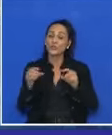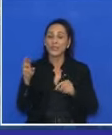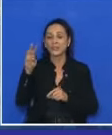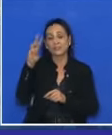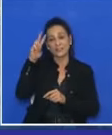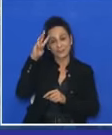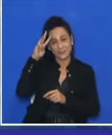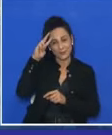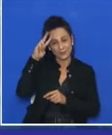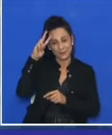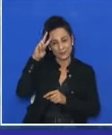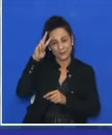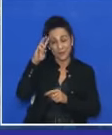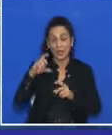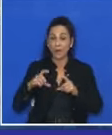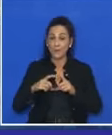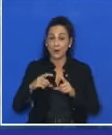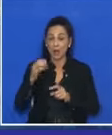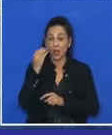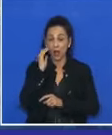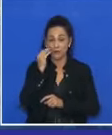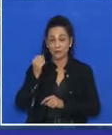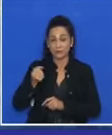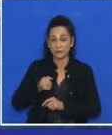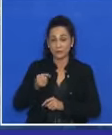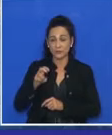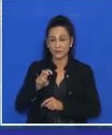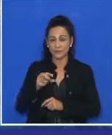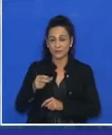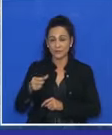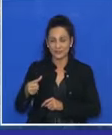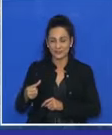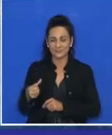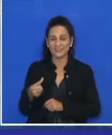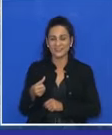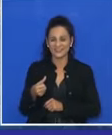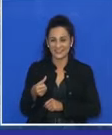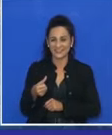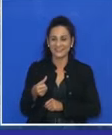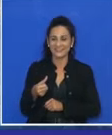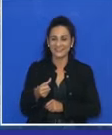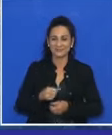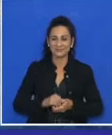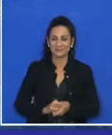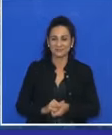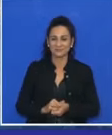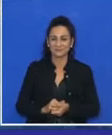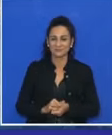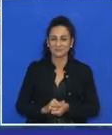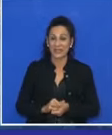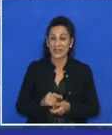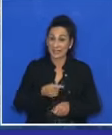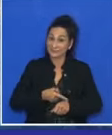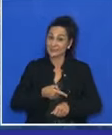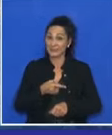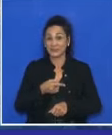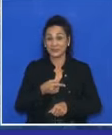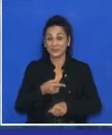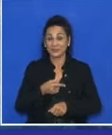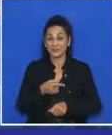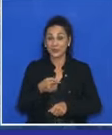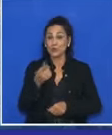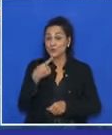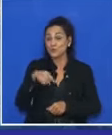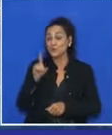segunda-feira. Bola rosa, número 56. Rosa 56. Agora,